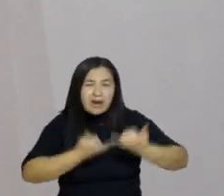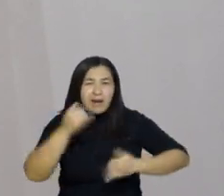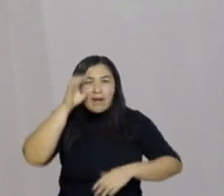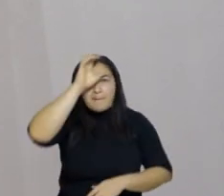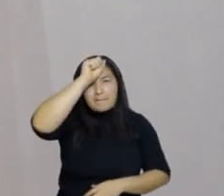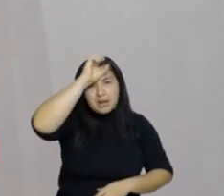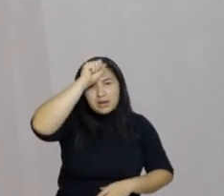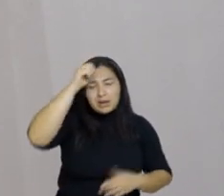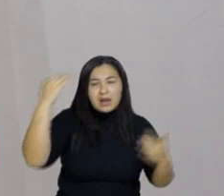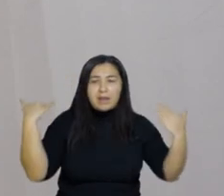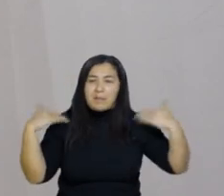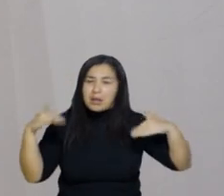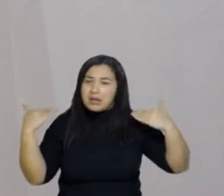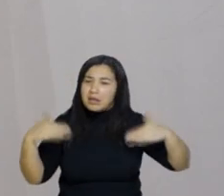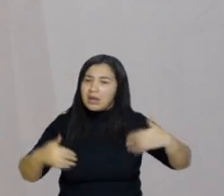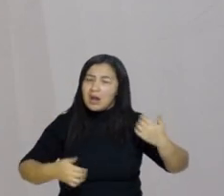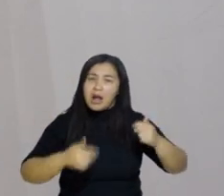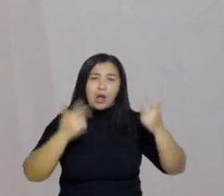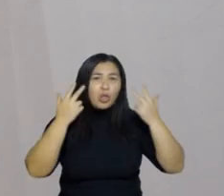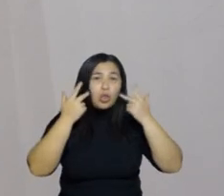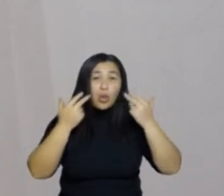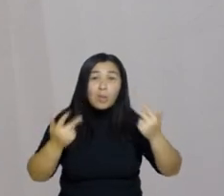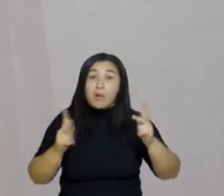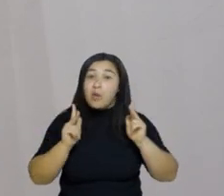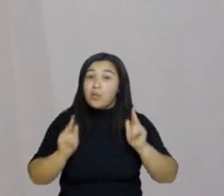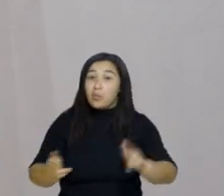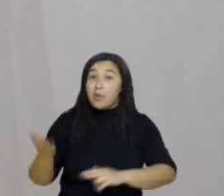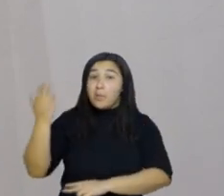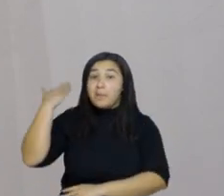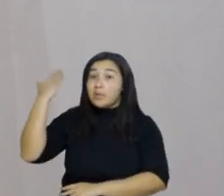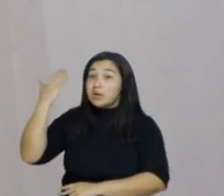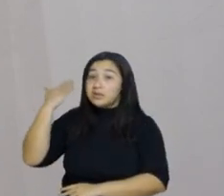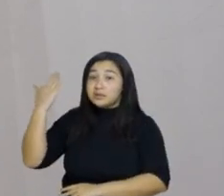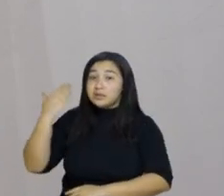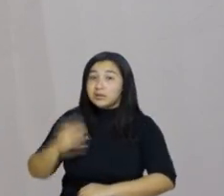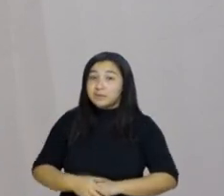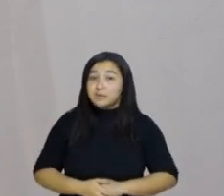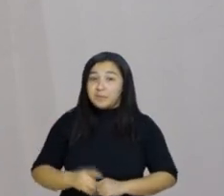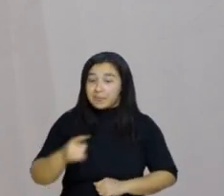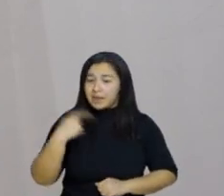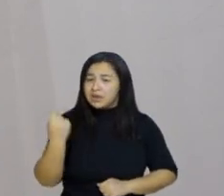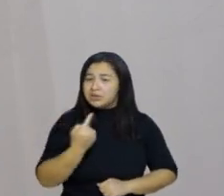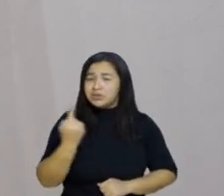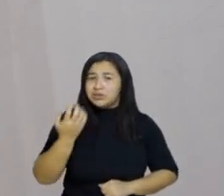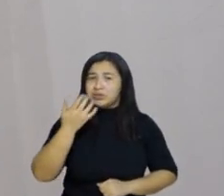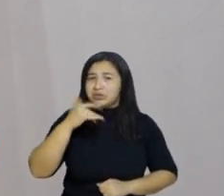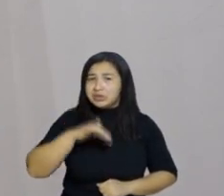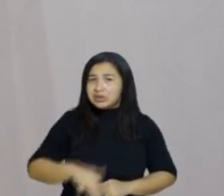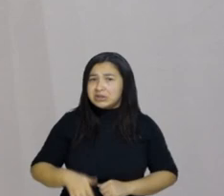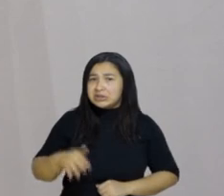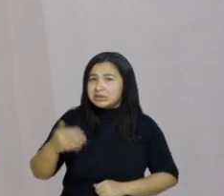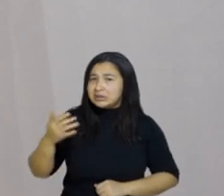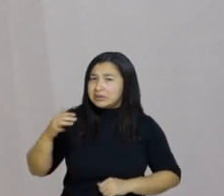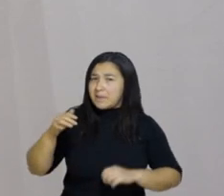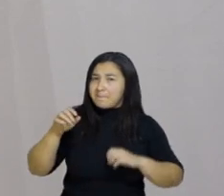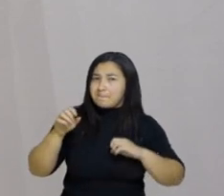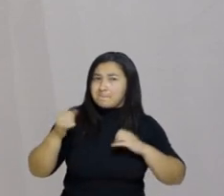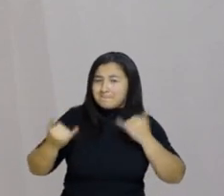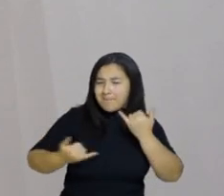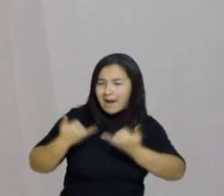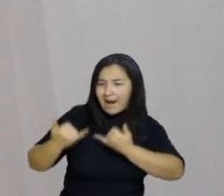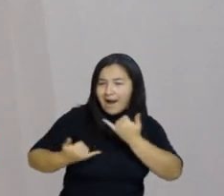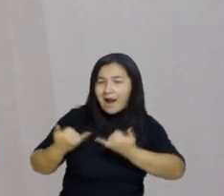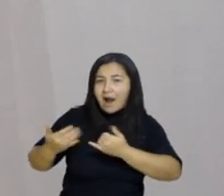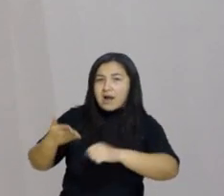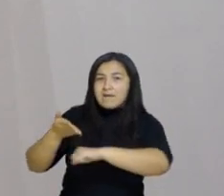para ser criança, como a gente foi na nossa época. E criança, a gente brincava, ia para a